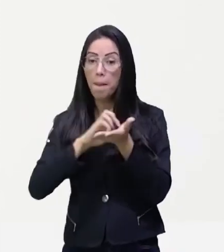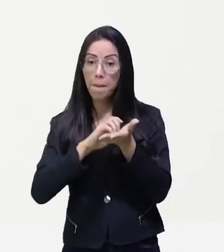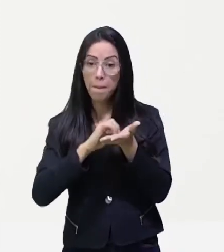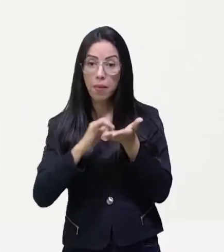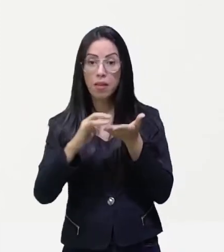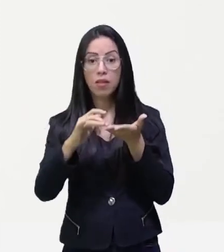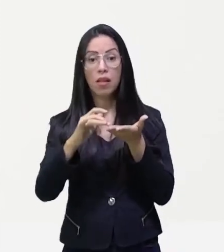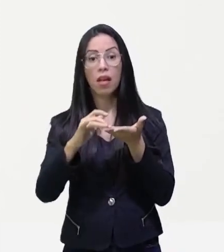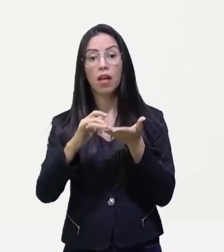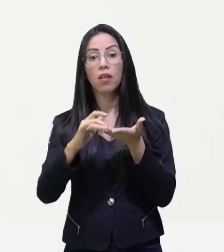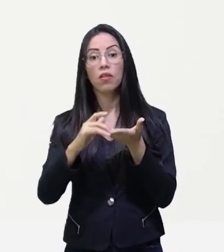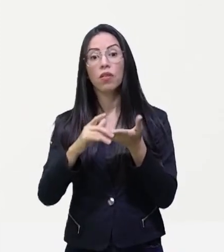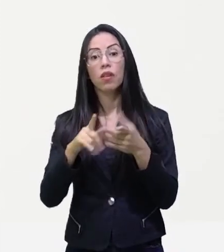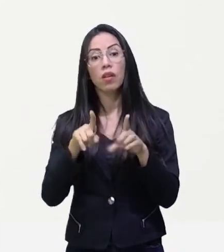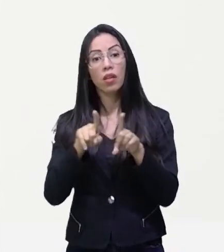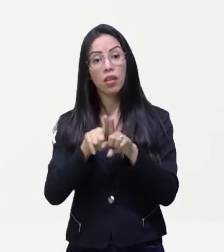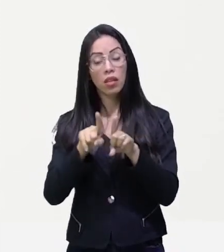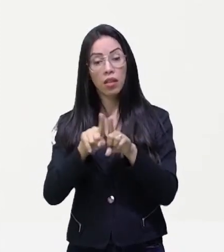despede.